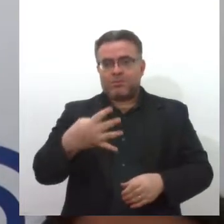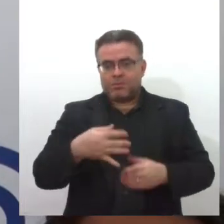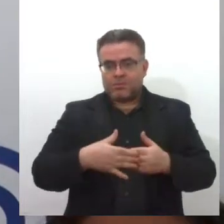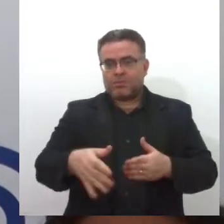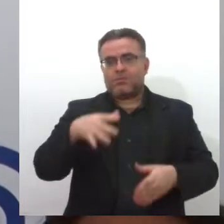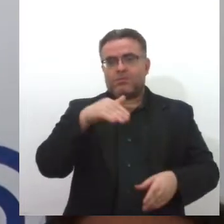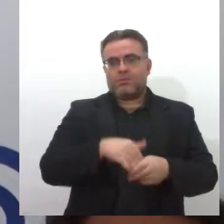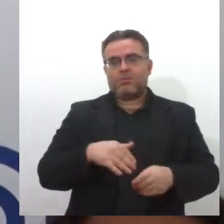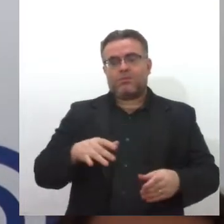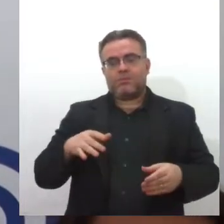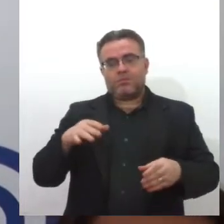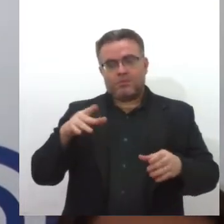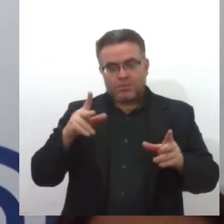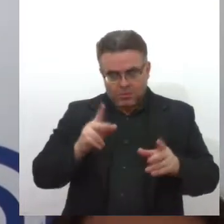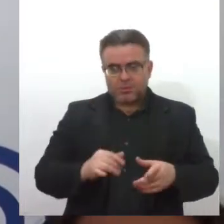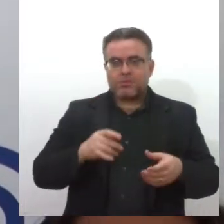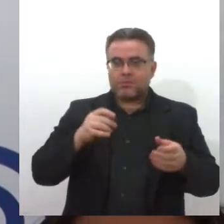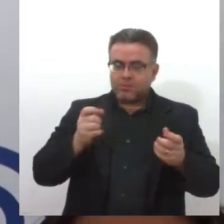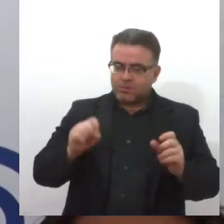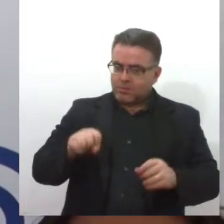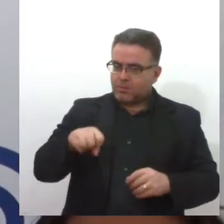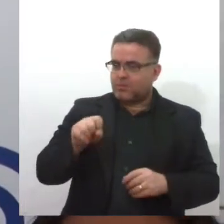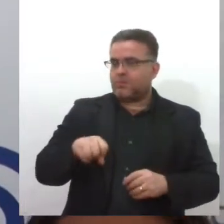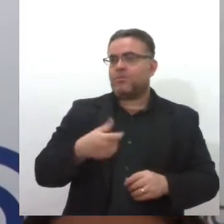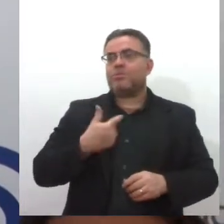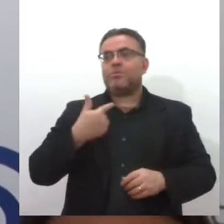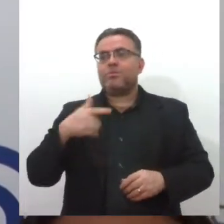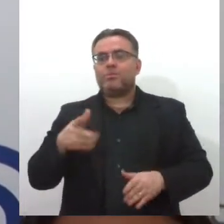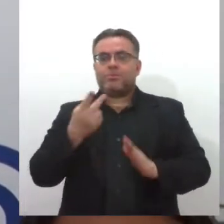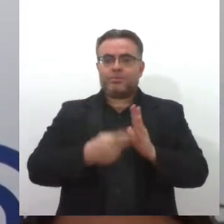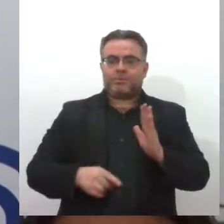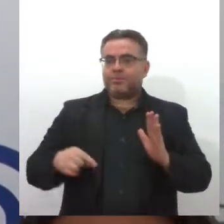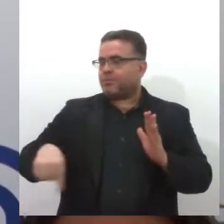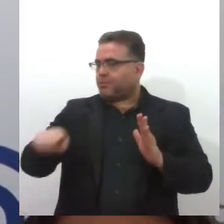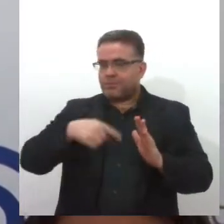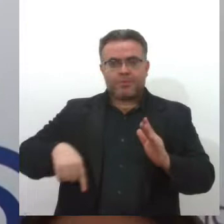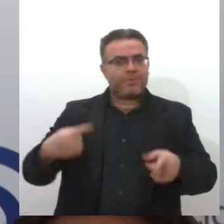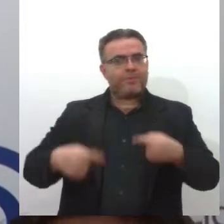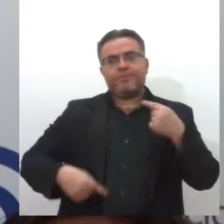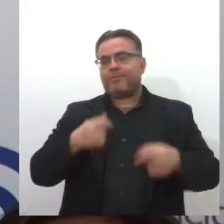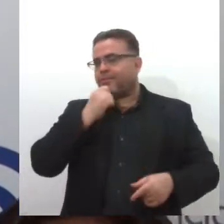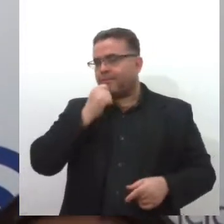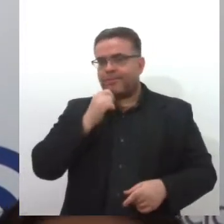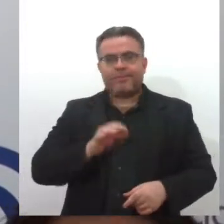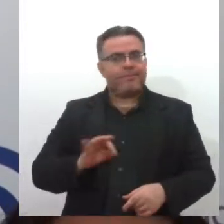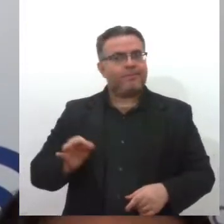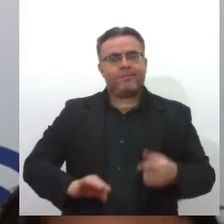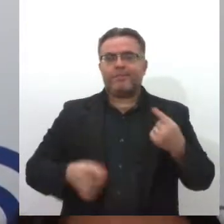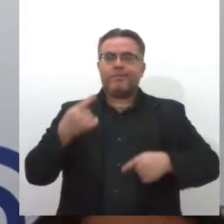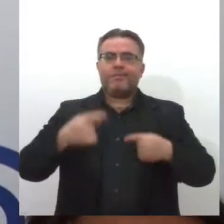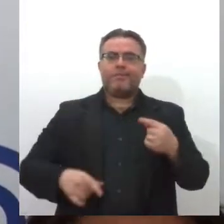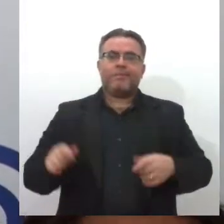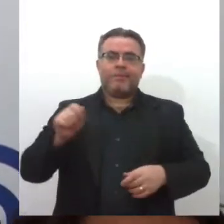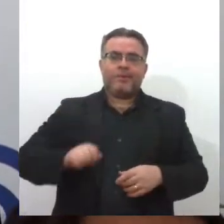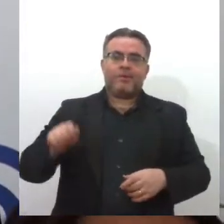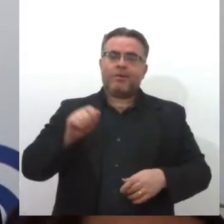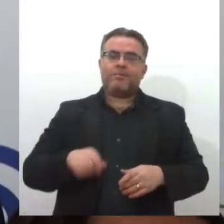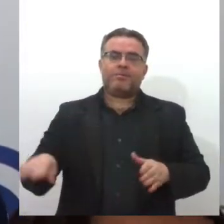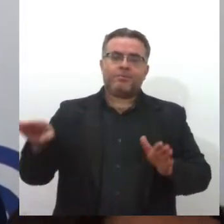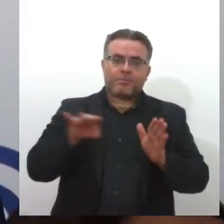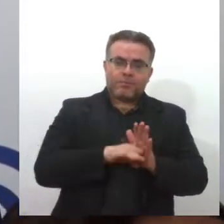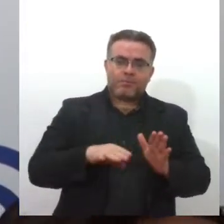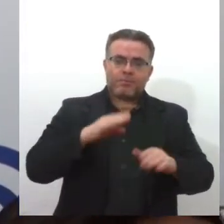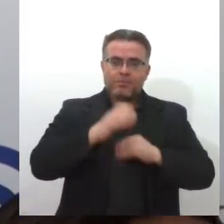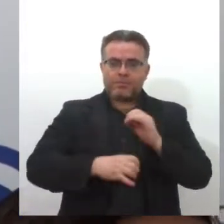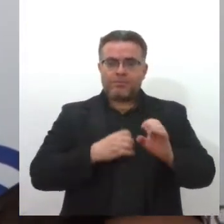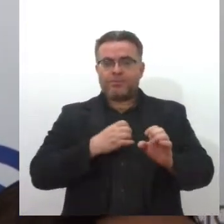O outro projeto de proteção social, o comando não discutiu com a tropa, não discutiu com as associações, e aí chegaram algumas emendas